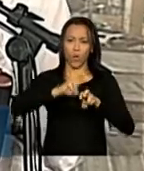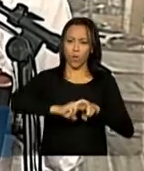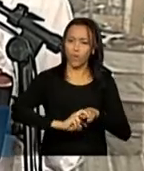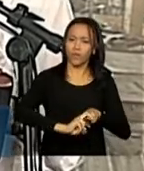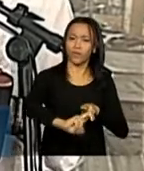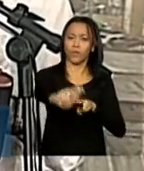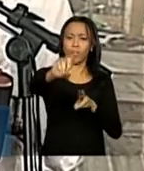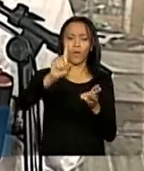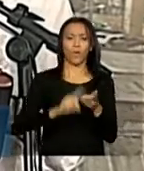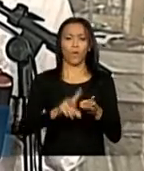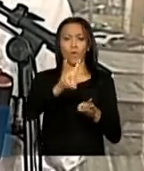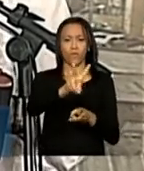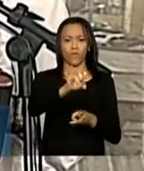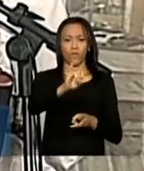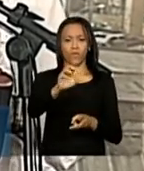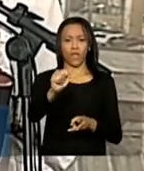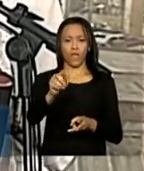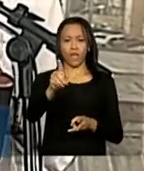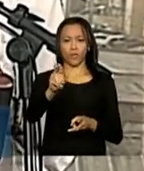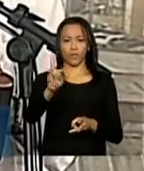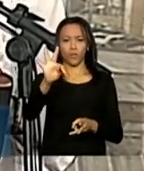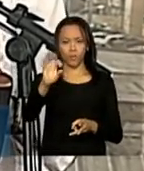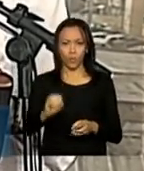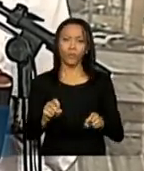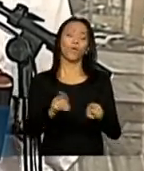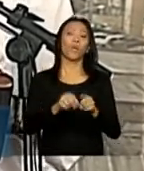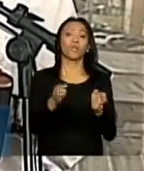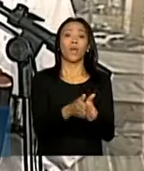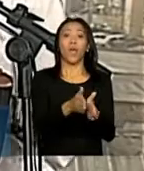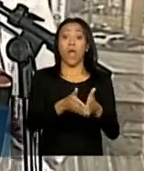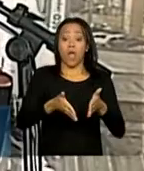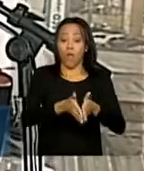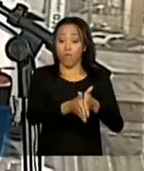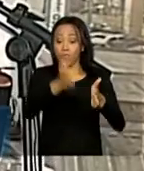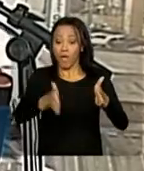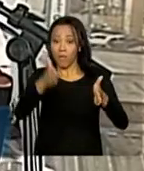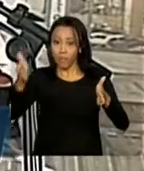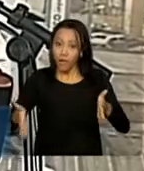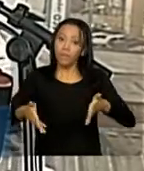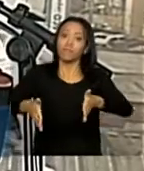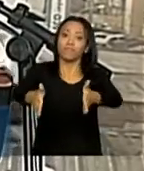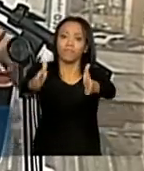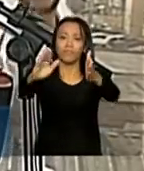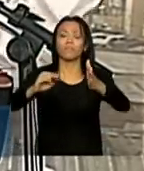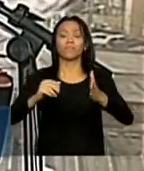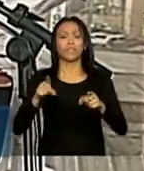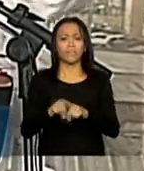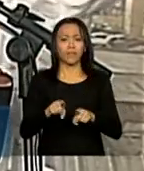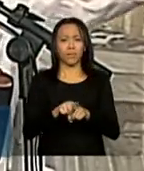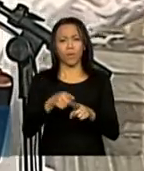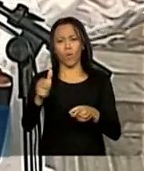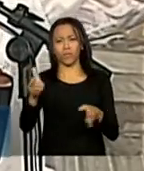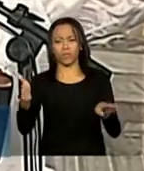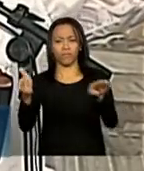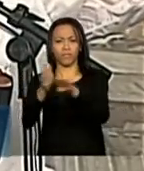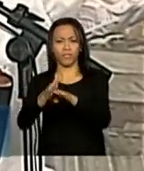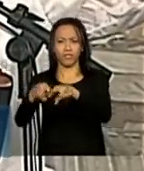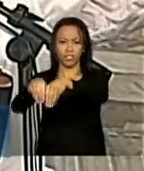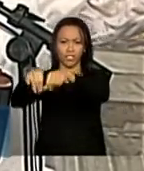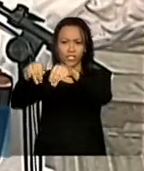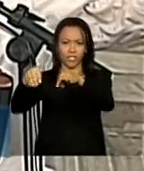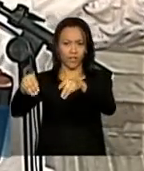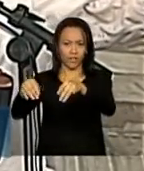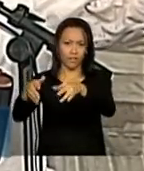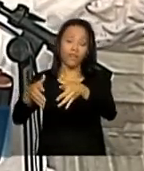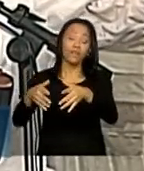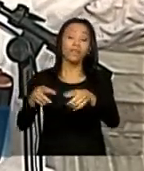Imbuí, de Narandiba, a duplicação da Pinto de Aguiar, a Gal Costa, que vai da praia até a suburbana, porque,